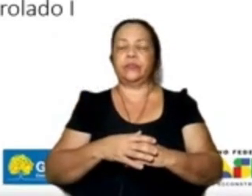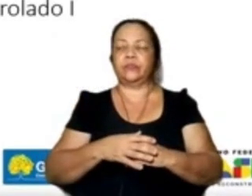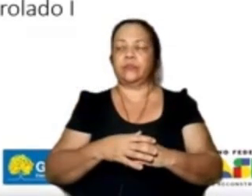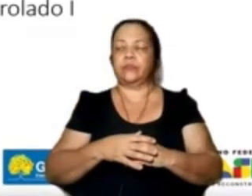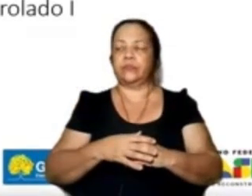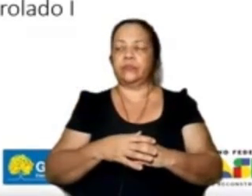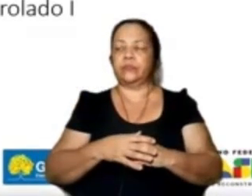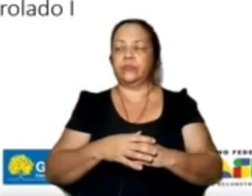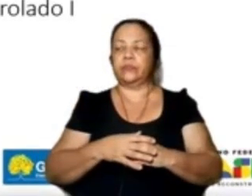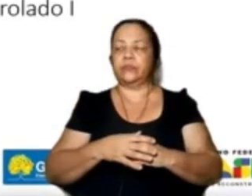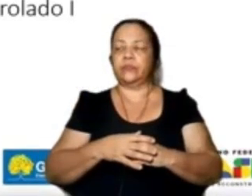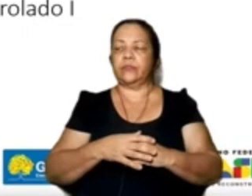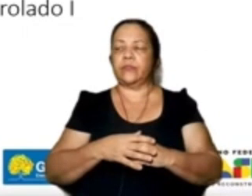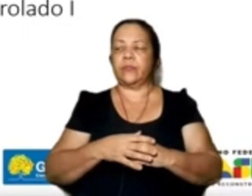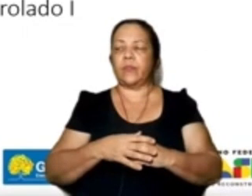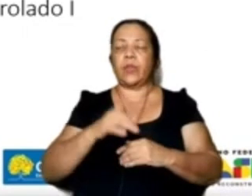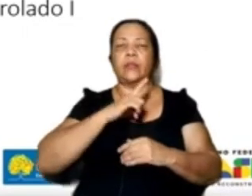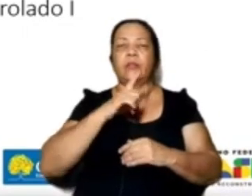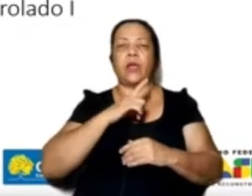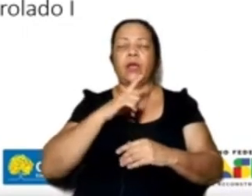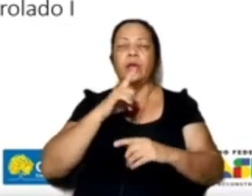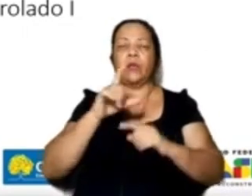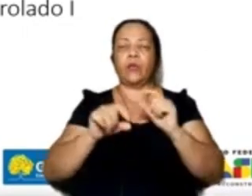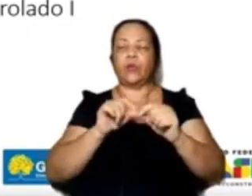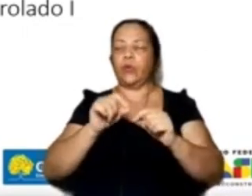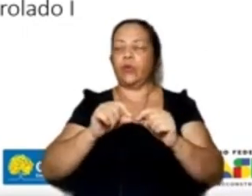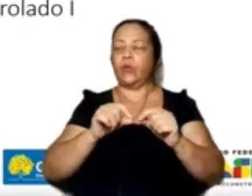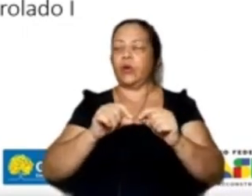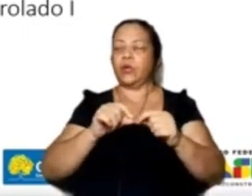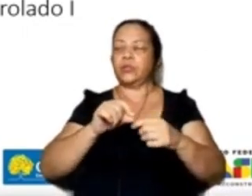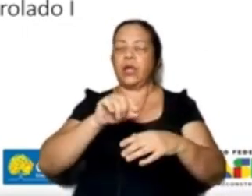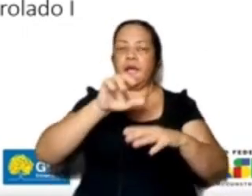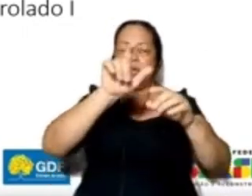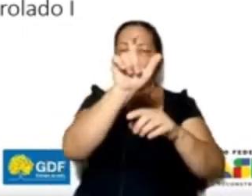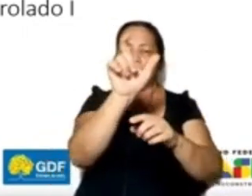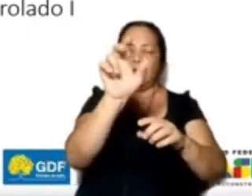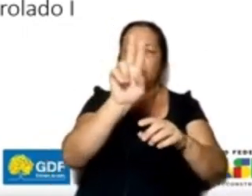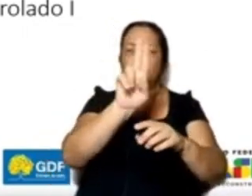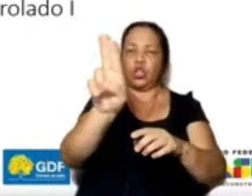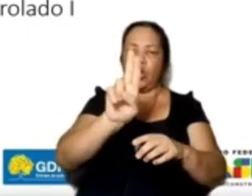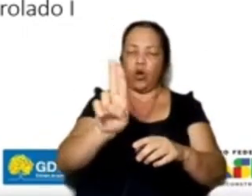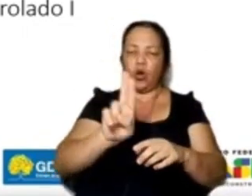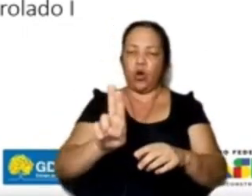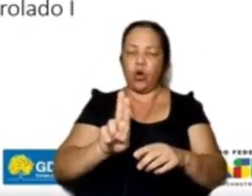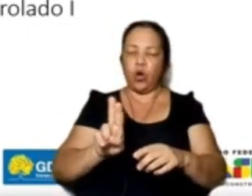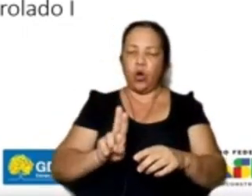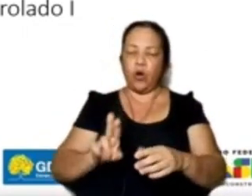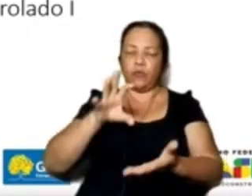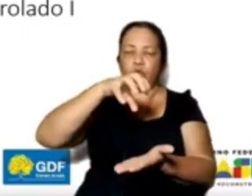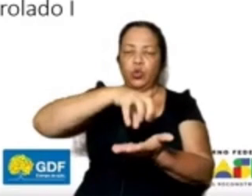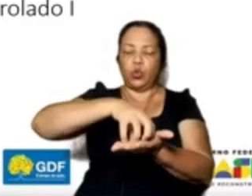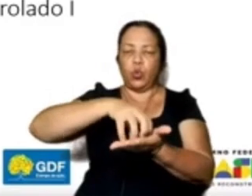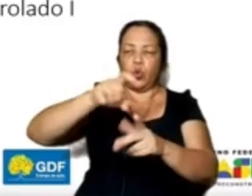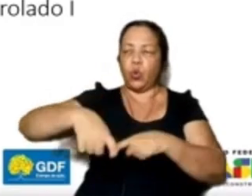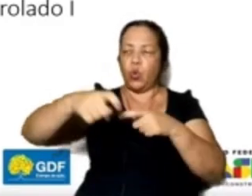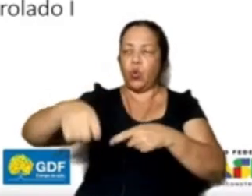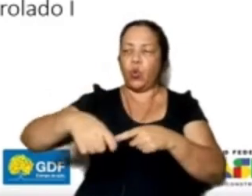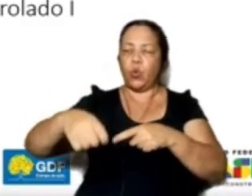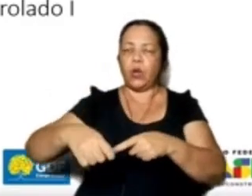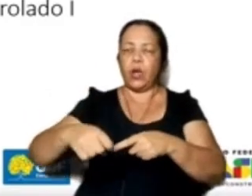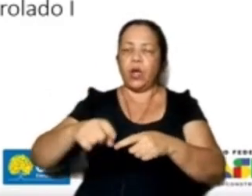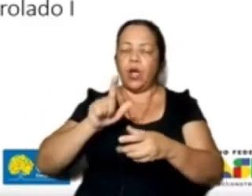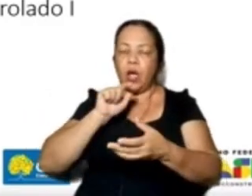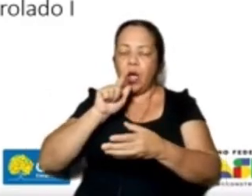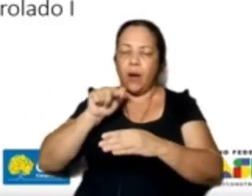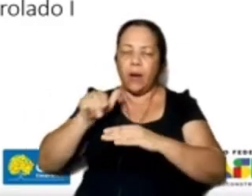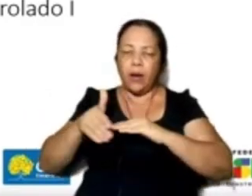que mais? A gente tem esses 9 núcleos rurais, a gente identificou 14 bacias hidrográficas